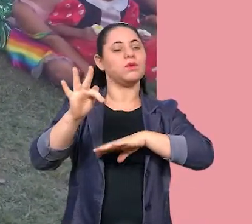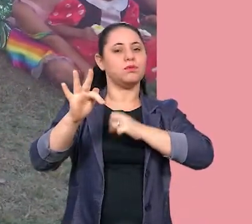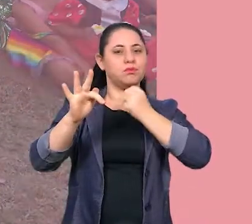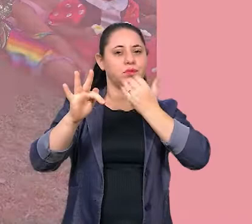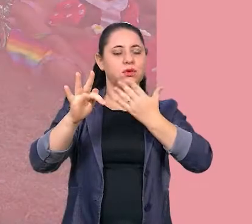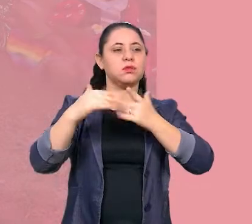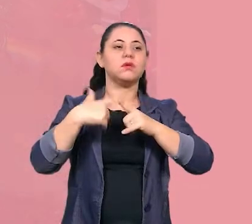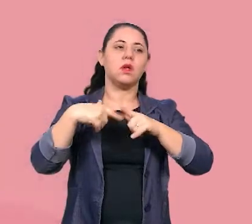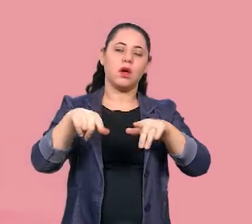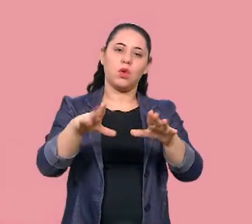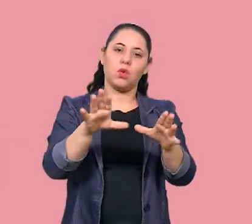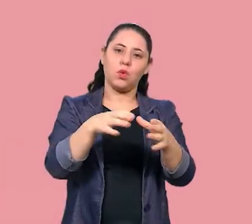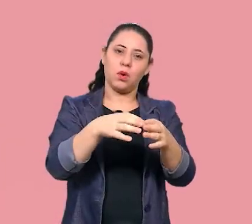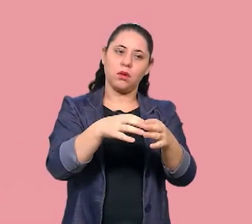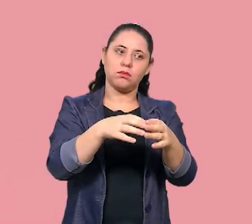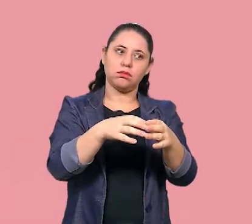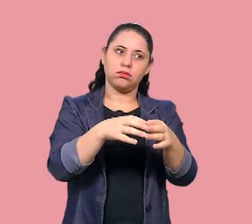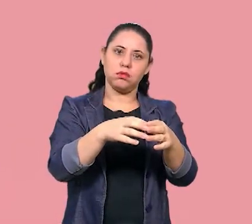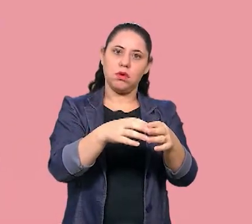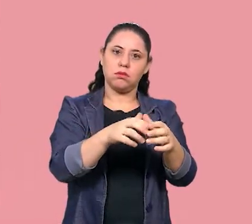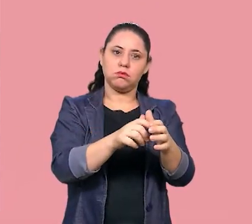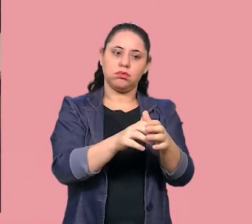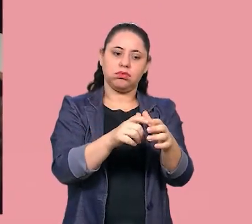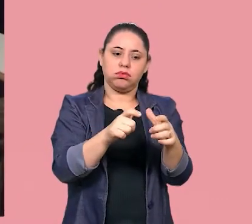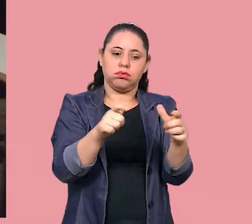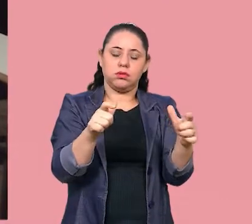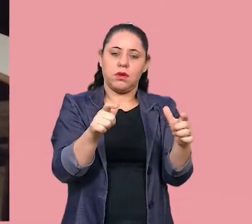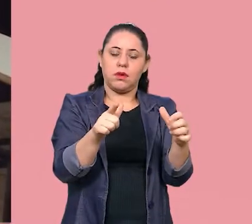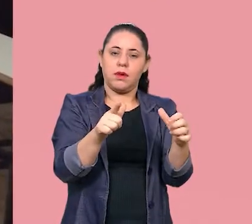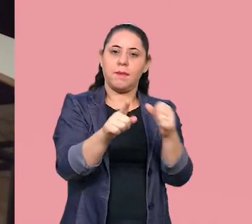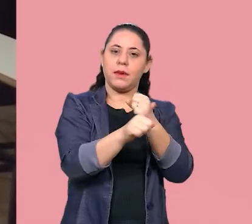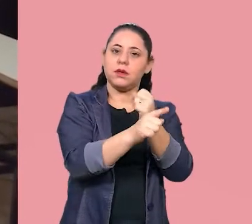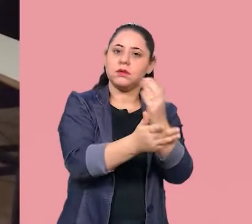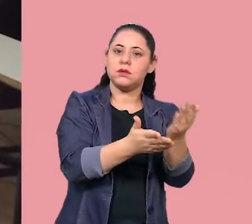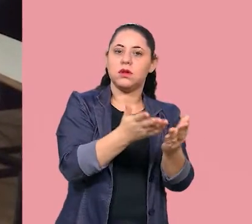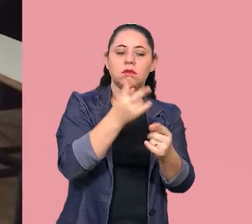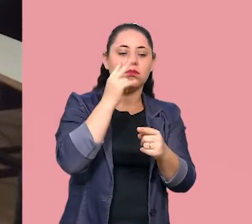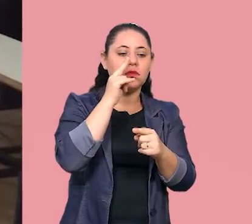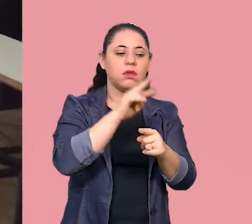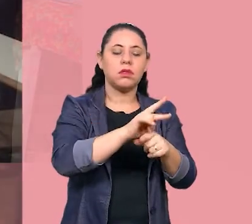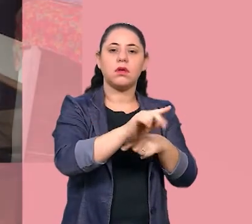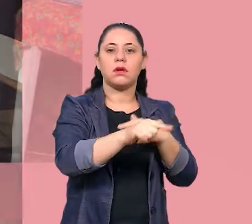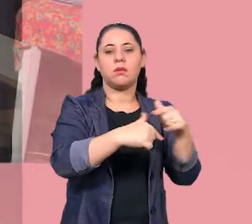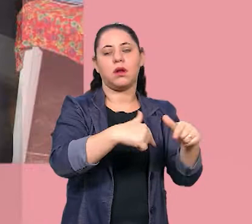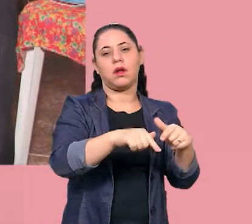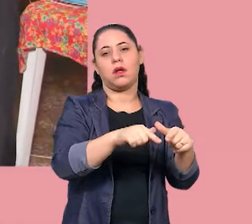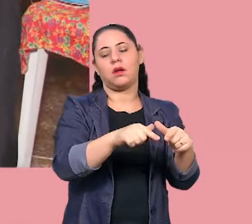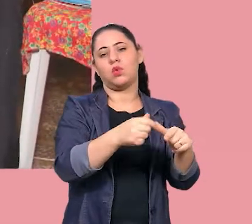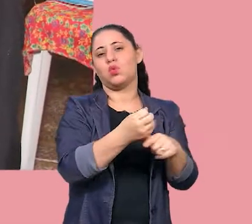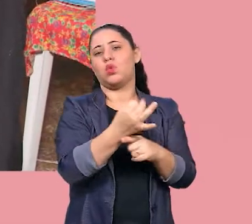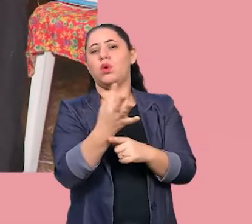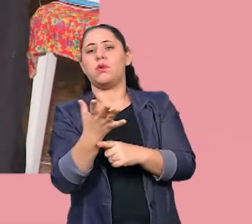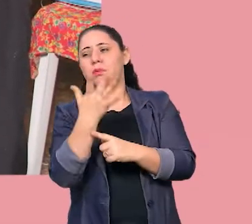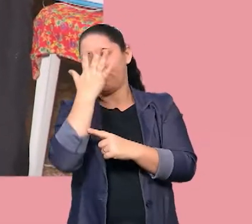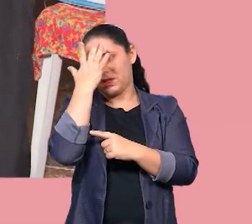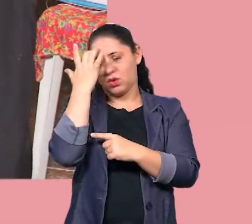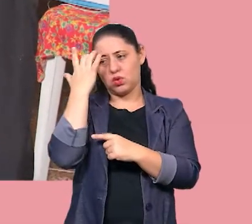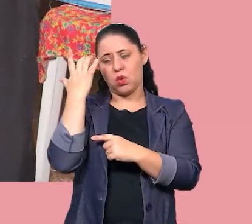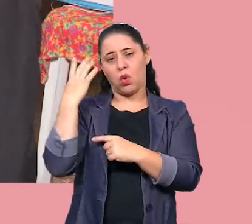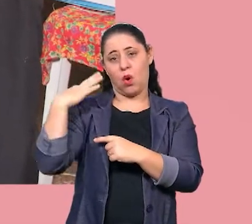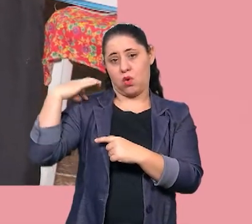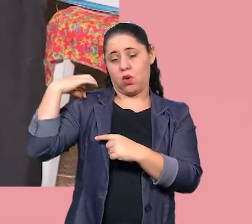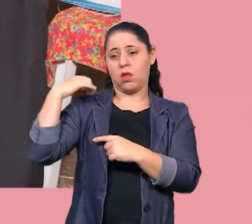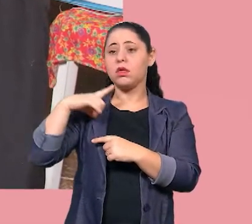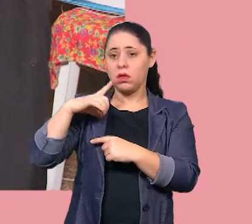claro, gigantesco para ser trabalhado, para ser assistido, com um número bem pequeno de pessoas. Então se você tem interesse em